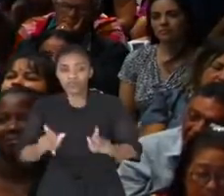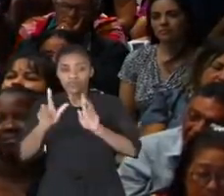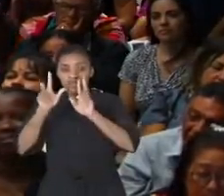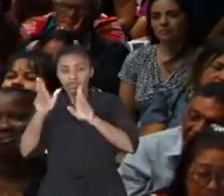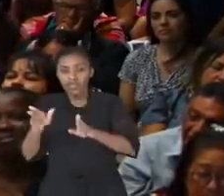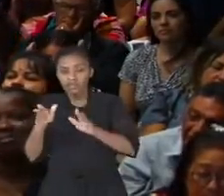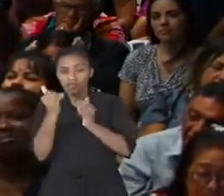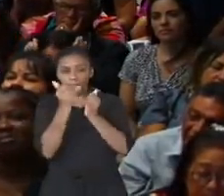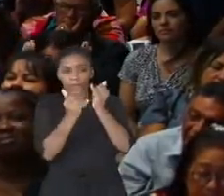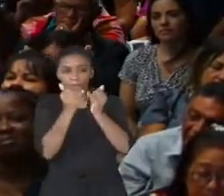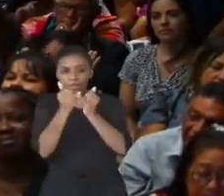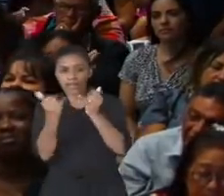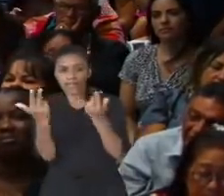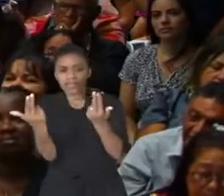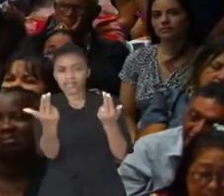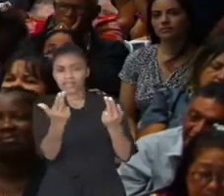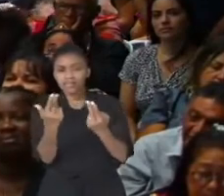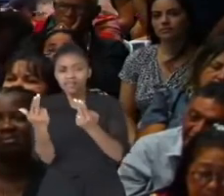idêntico,